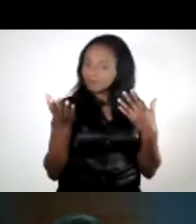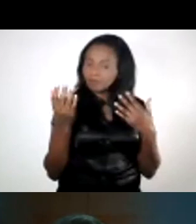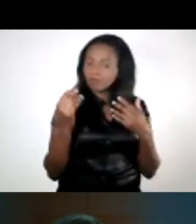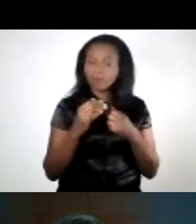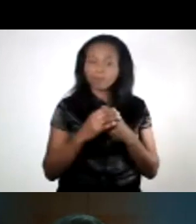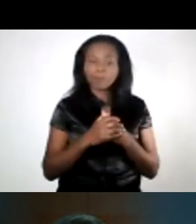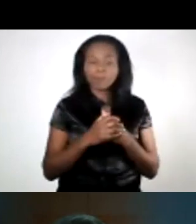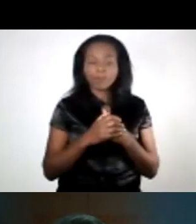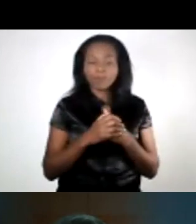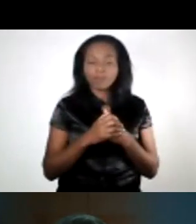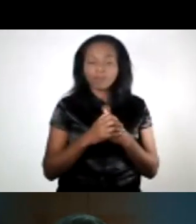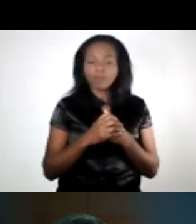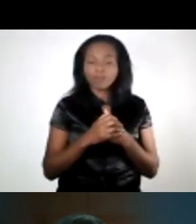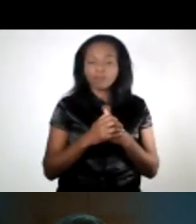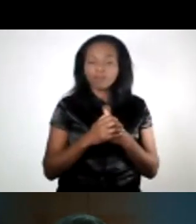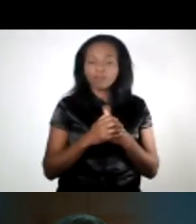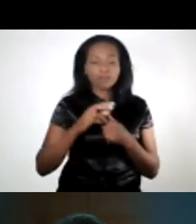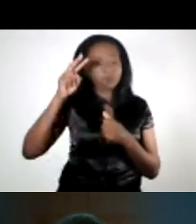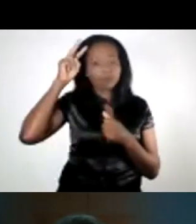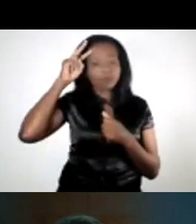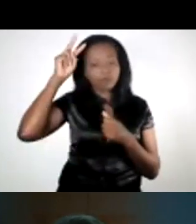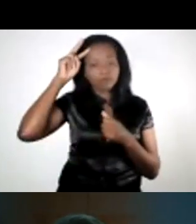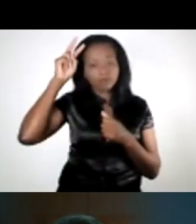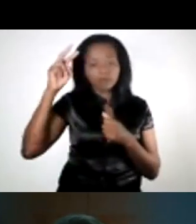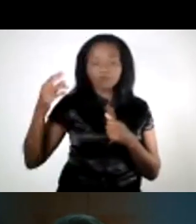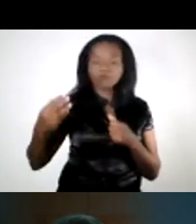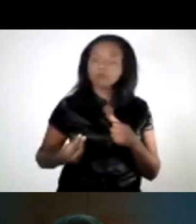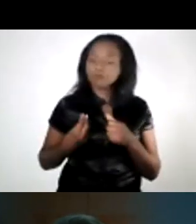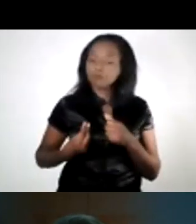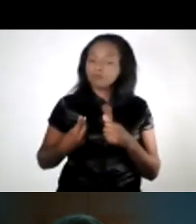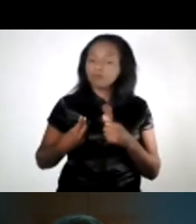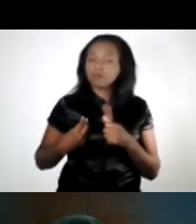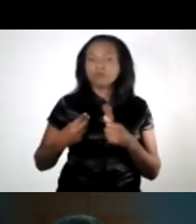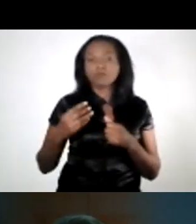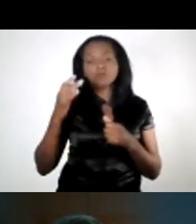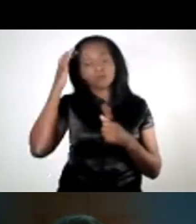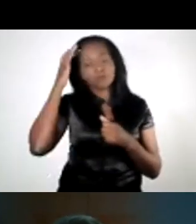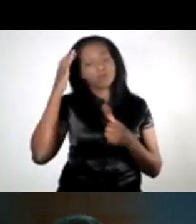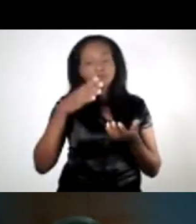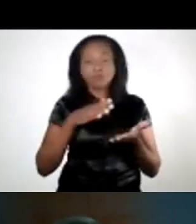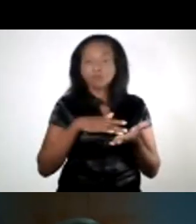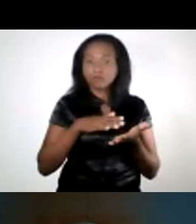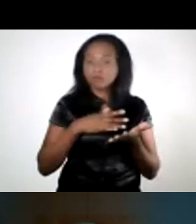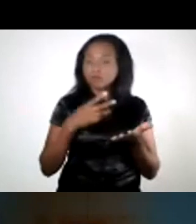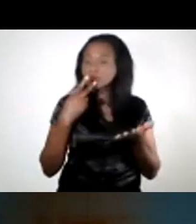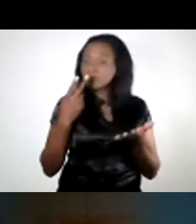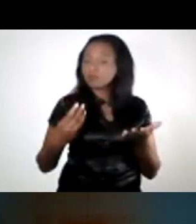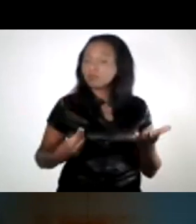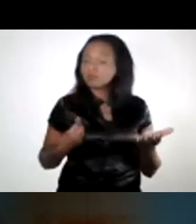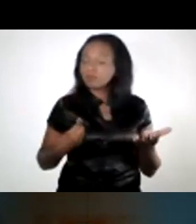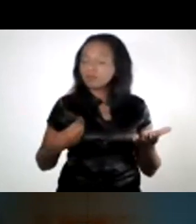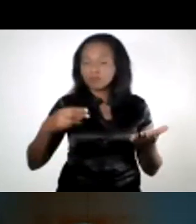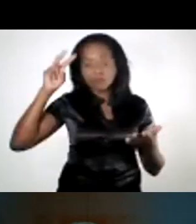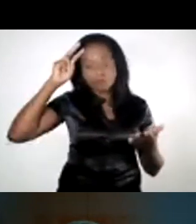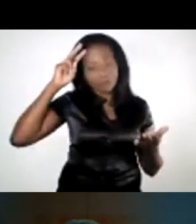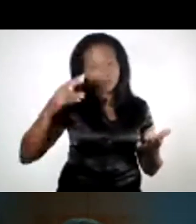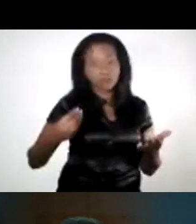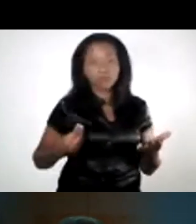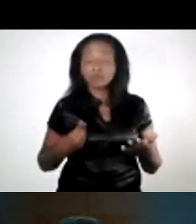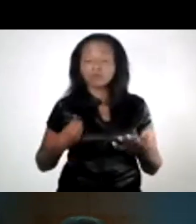né, de histórias, né, de vidas, né? Eu acho que o livro fala de vidas, de histórias de vidas,